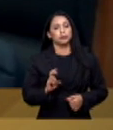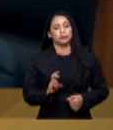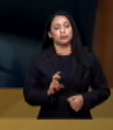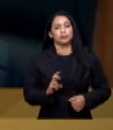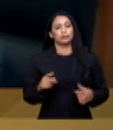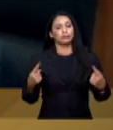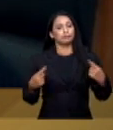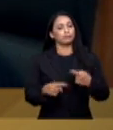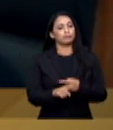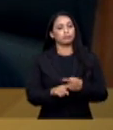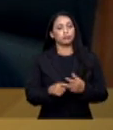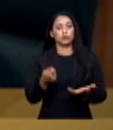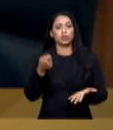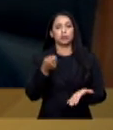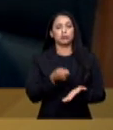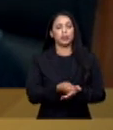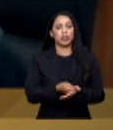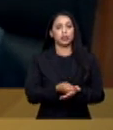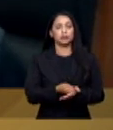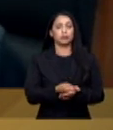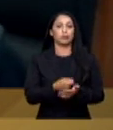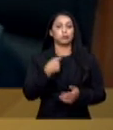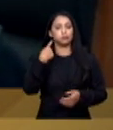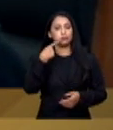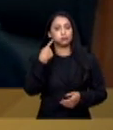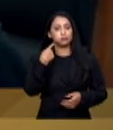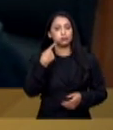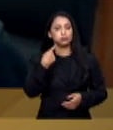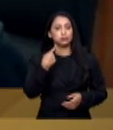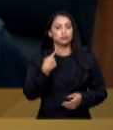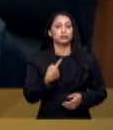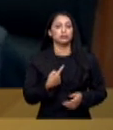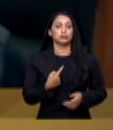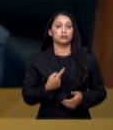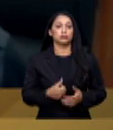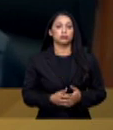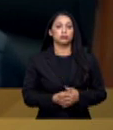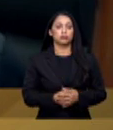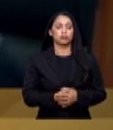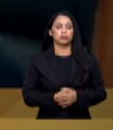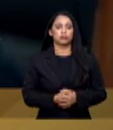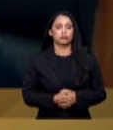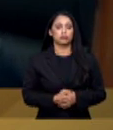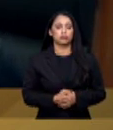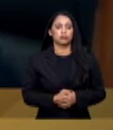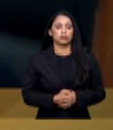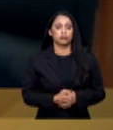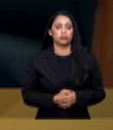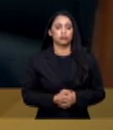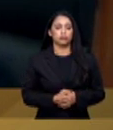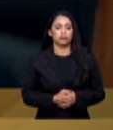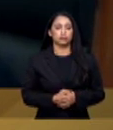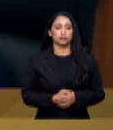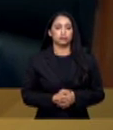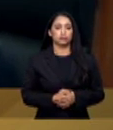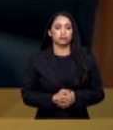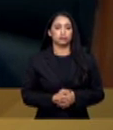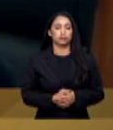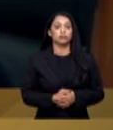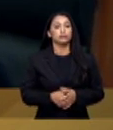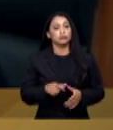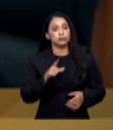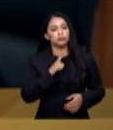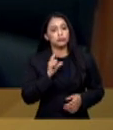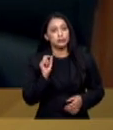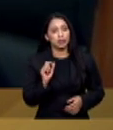desincabíveis os honorários advocatícios, né? Ou seja, a condenação em honorários advocatícios, por óbvio que